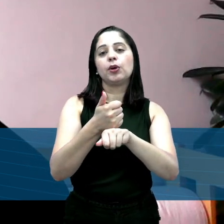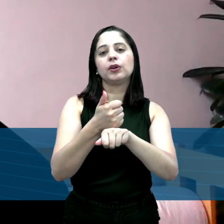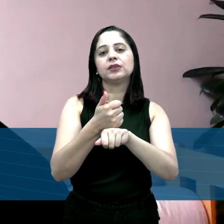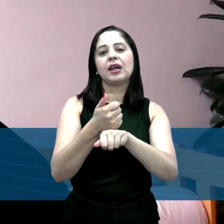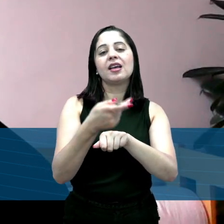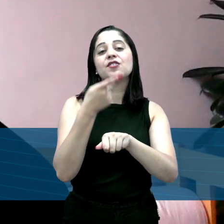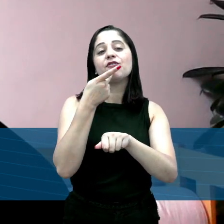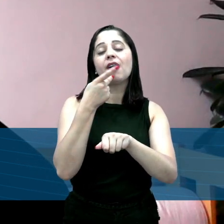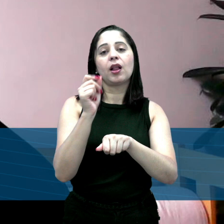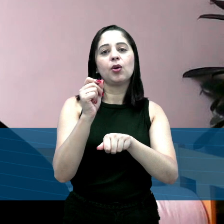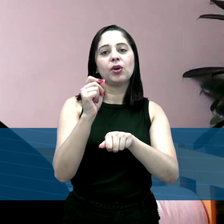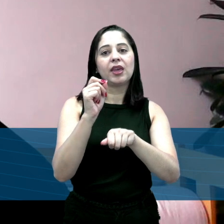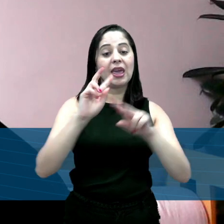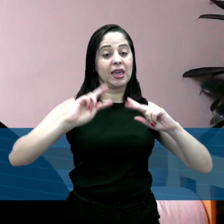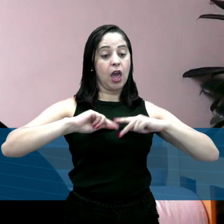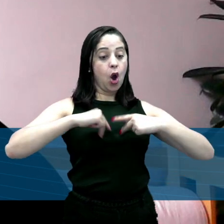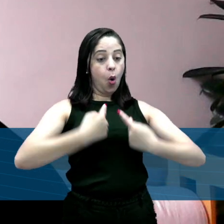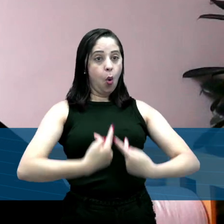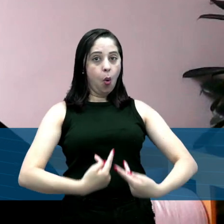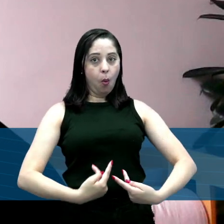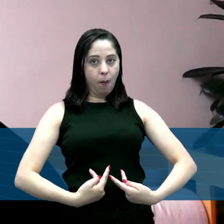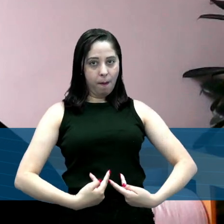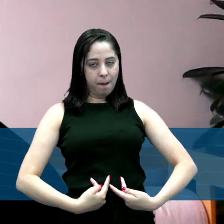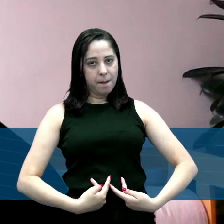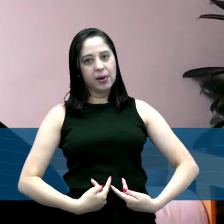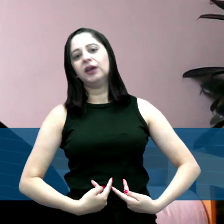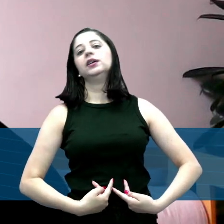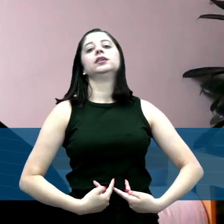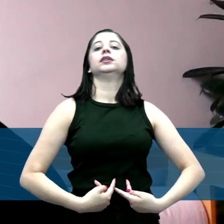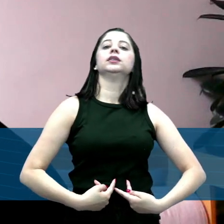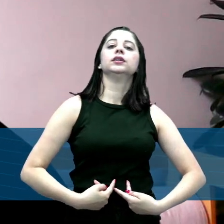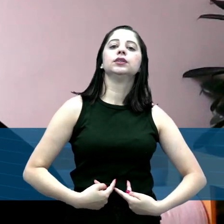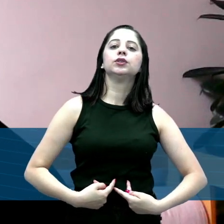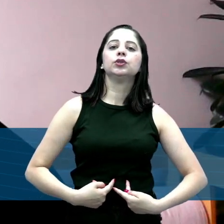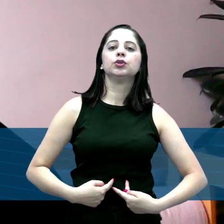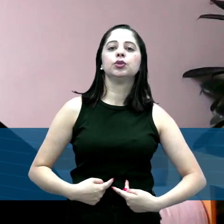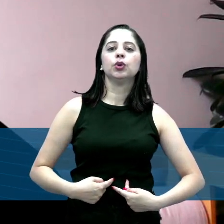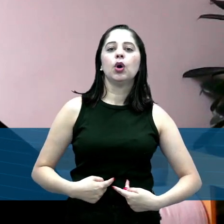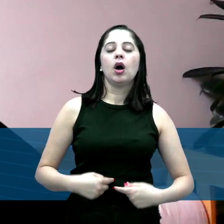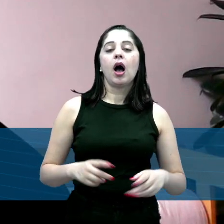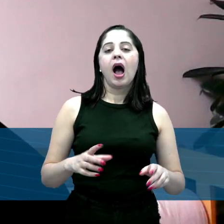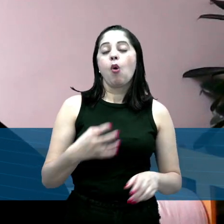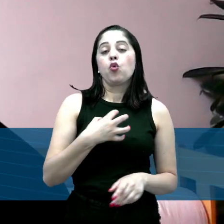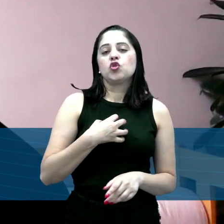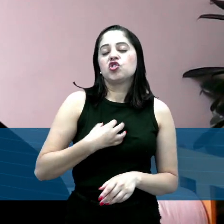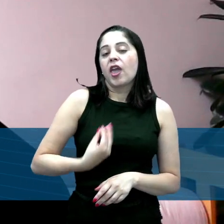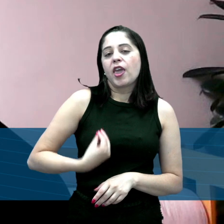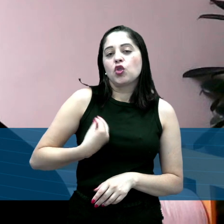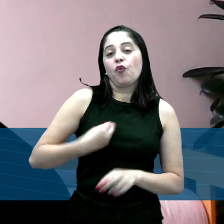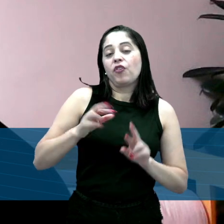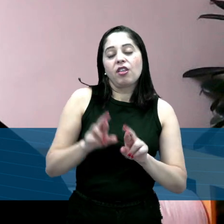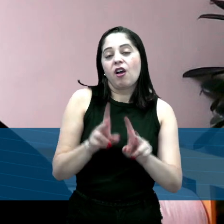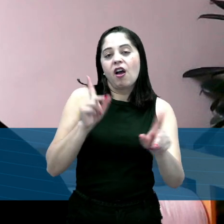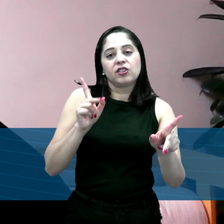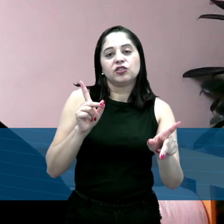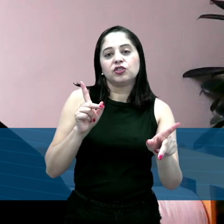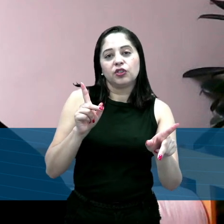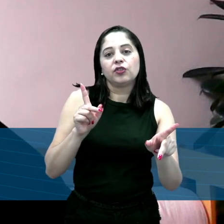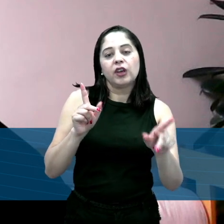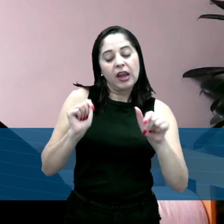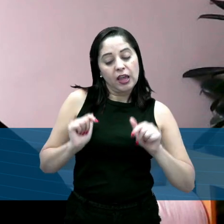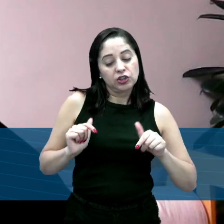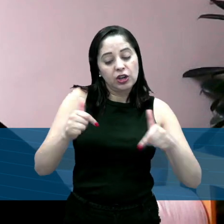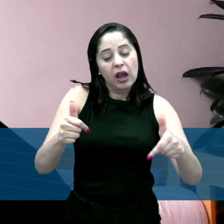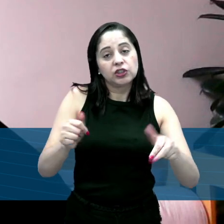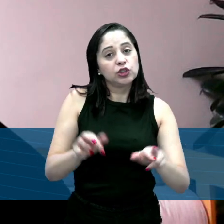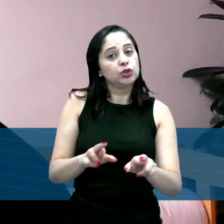Que é um comportamento humano emergente, que ele vai surgir como uma nova maneira de viver, de pensar e agir com